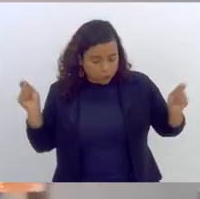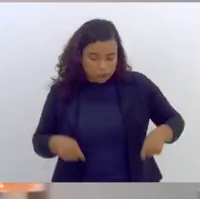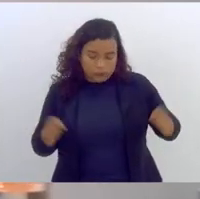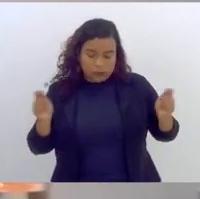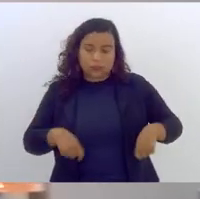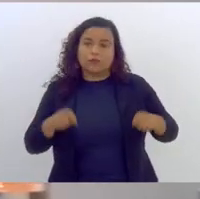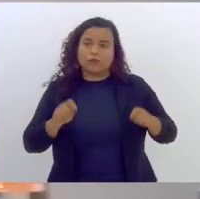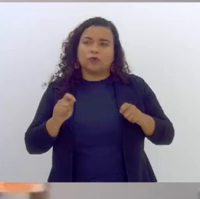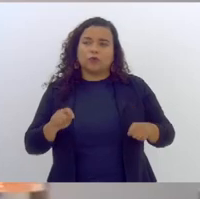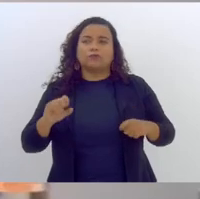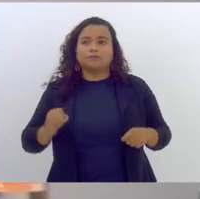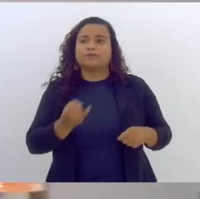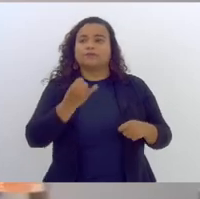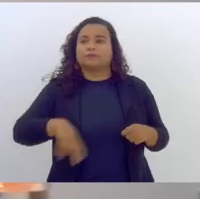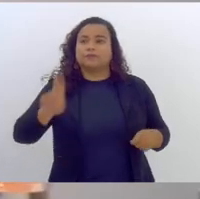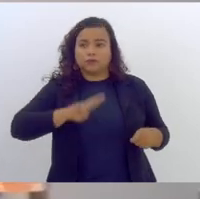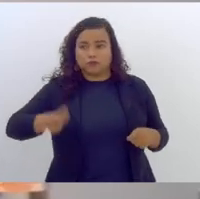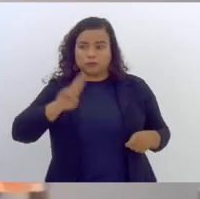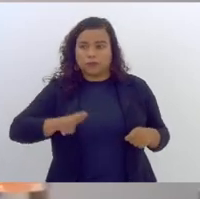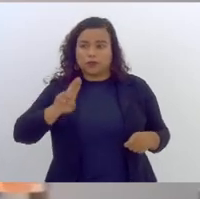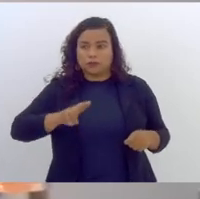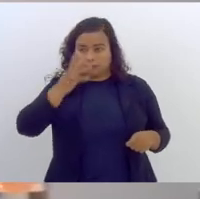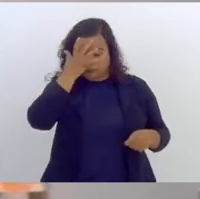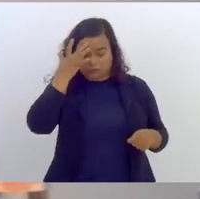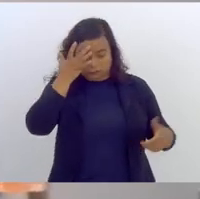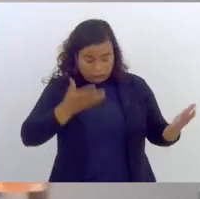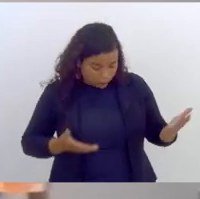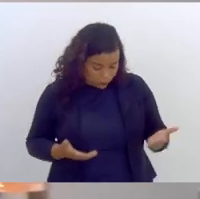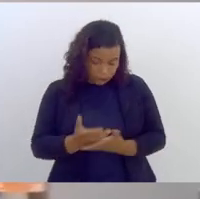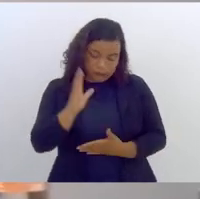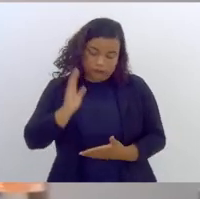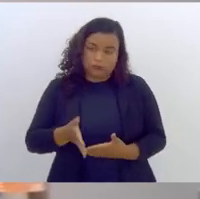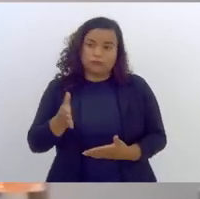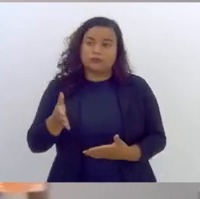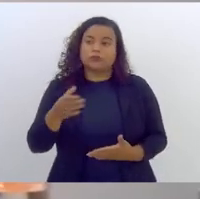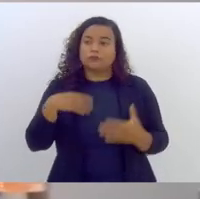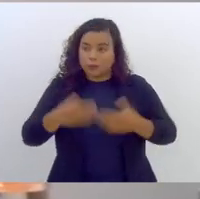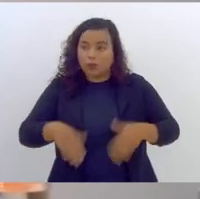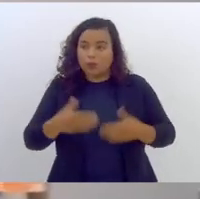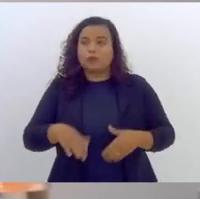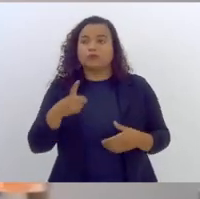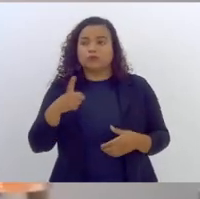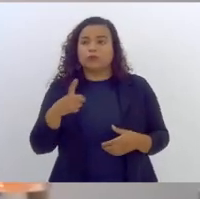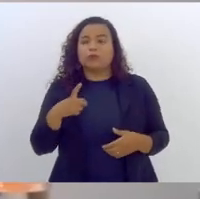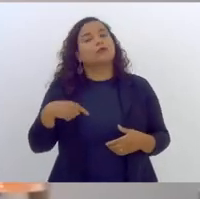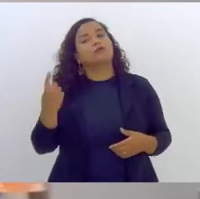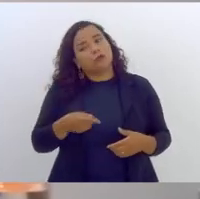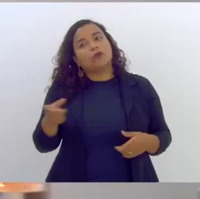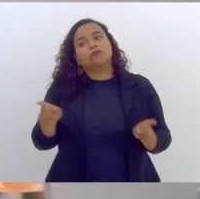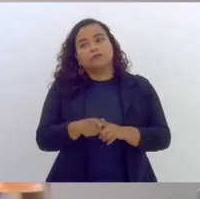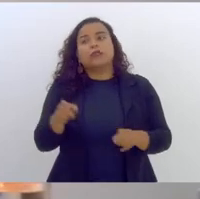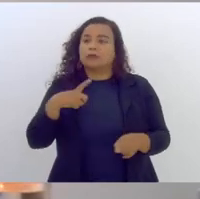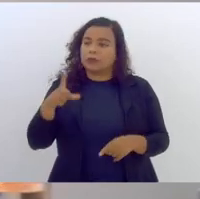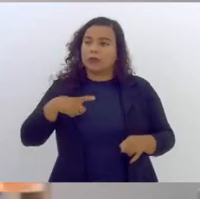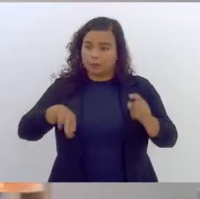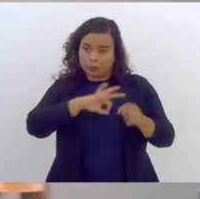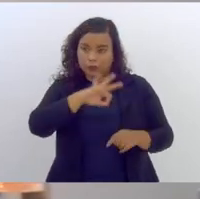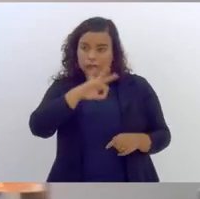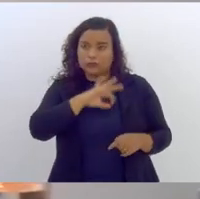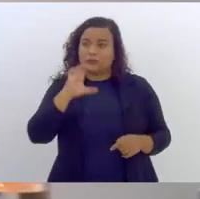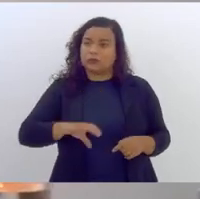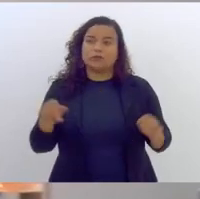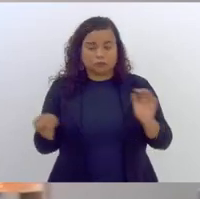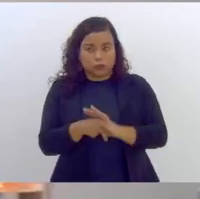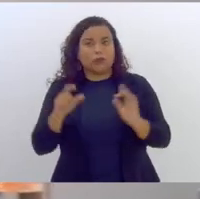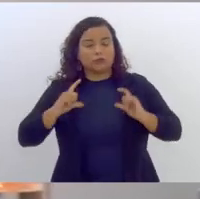de aproveitamento máximo dos aprovados nesses concursos em andamento e nós temos de fato na Polícia Civil E